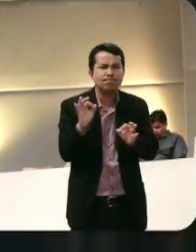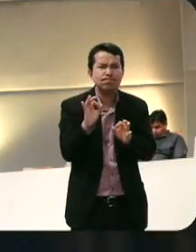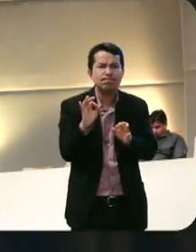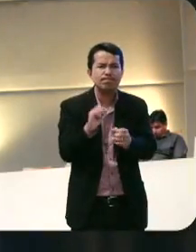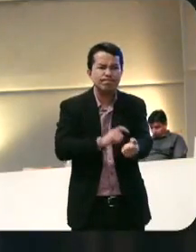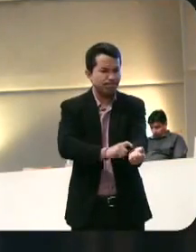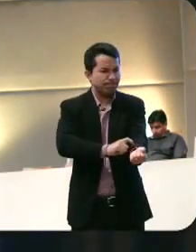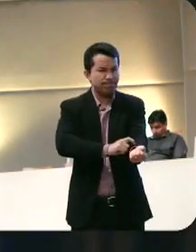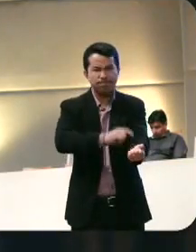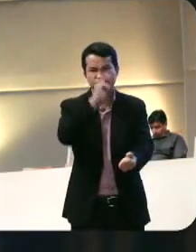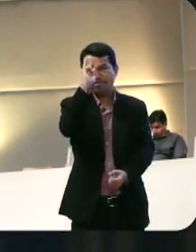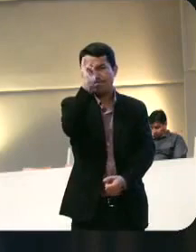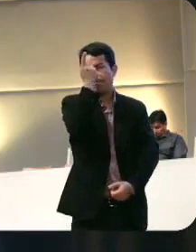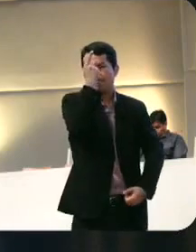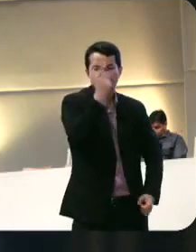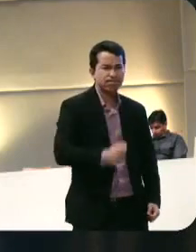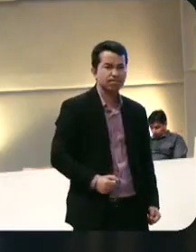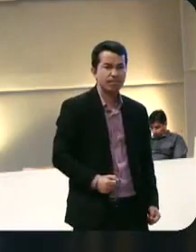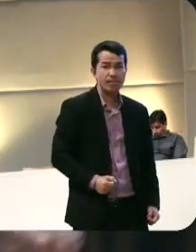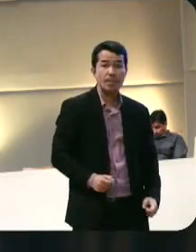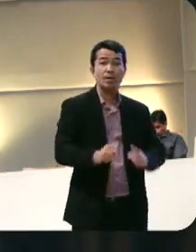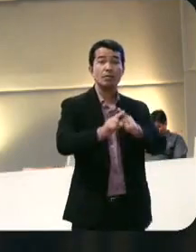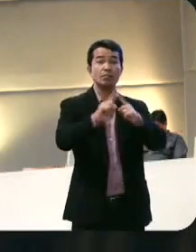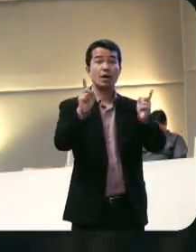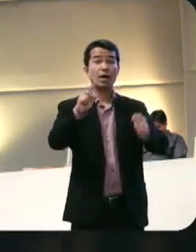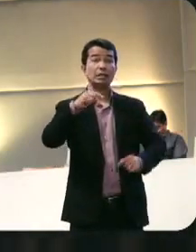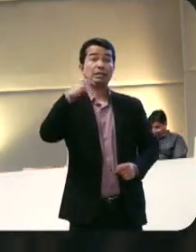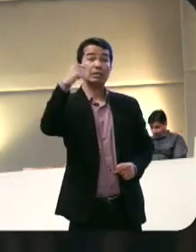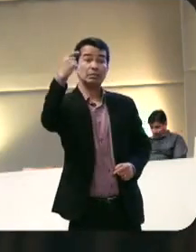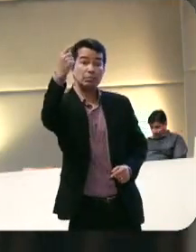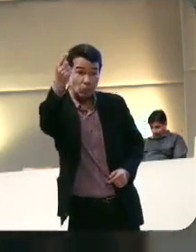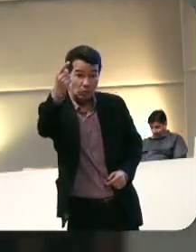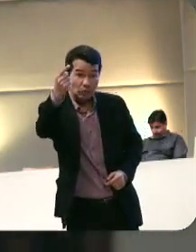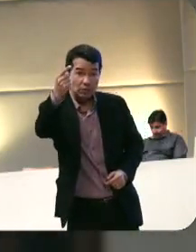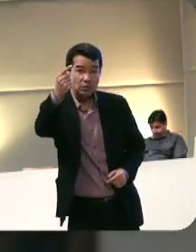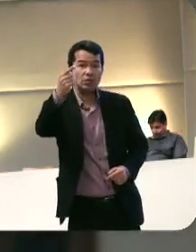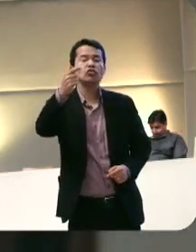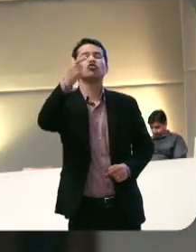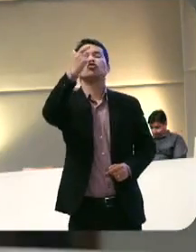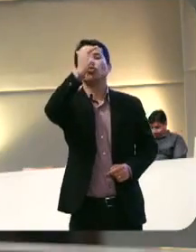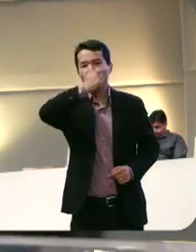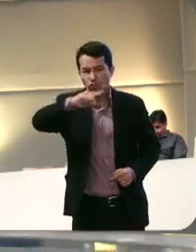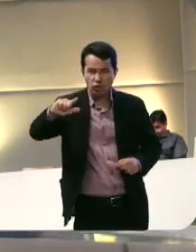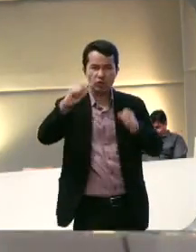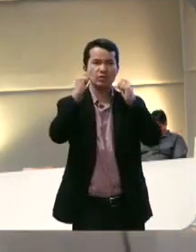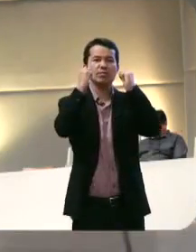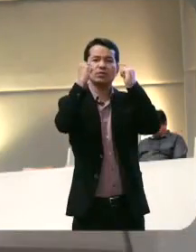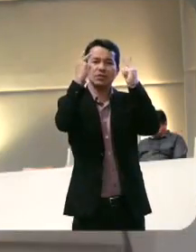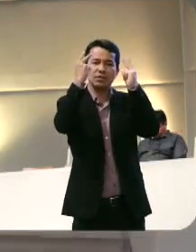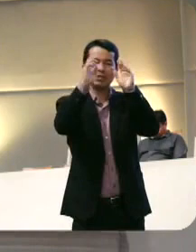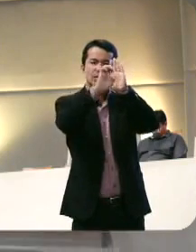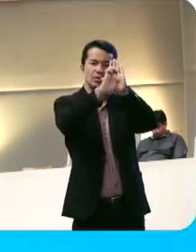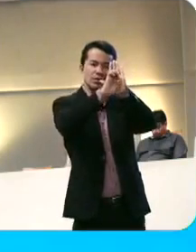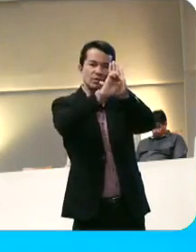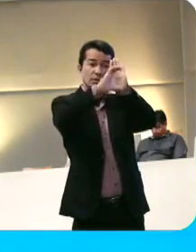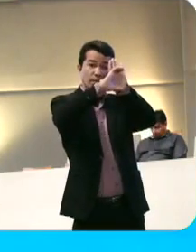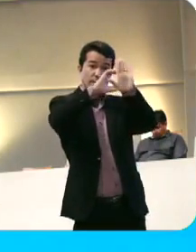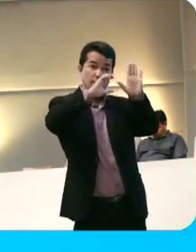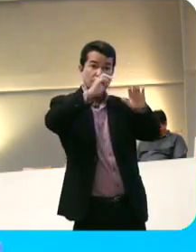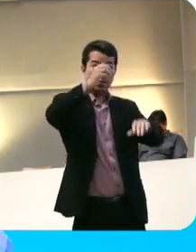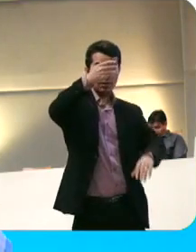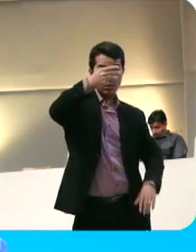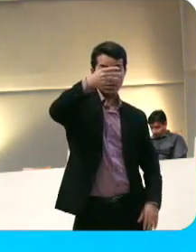ele entende. Está na hora de voltar para o Sinai. E aí vem Êxodo 34. E ele